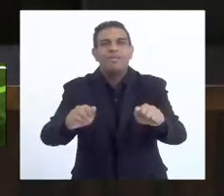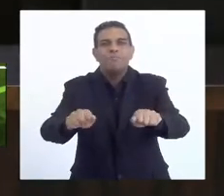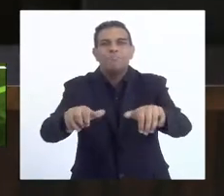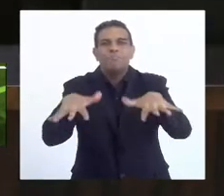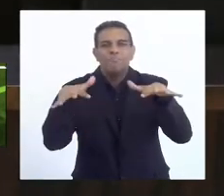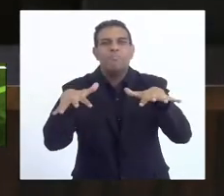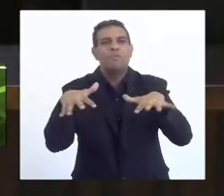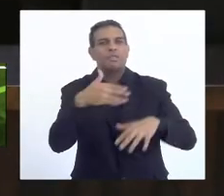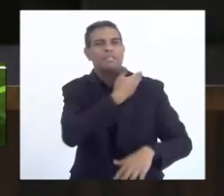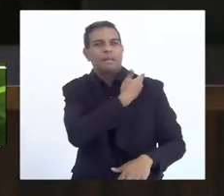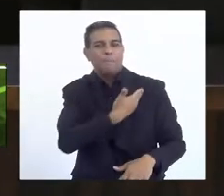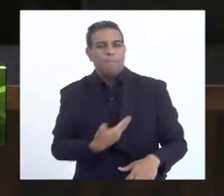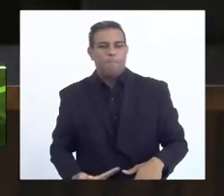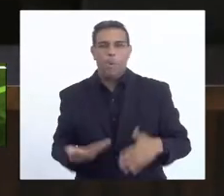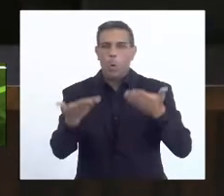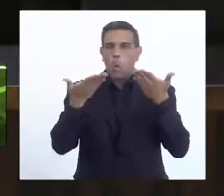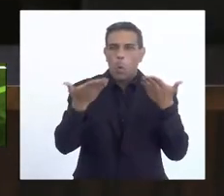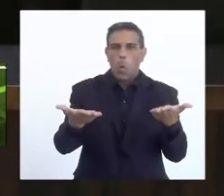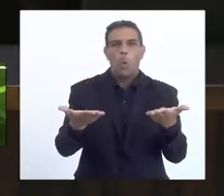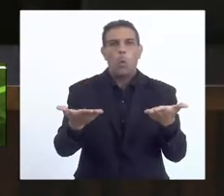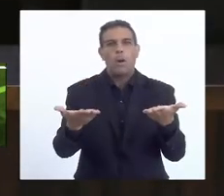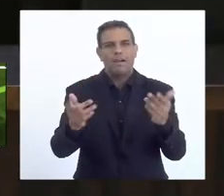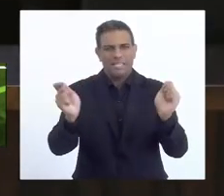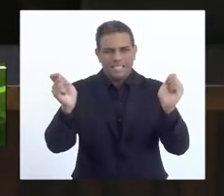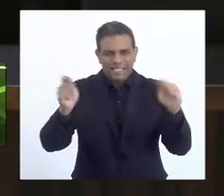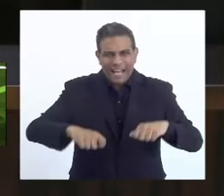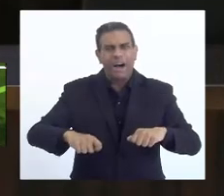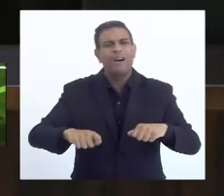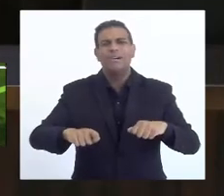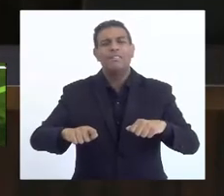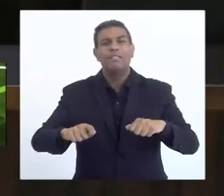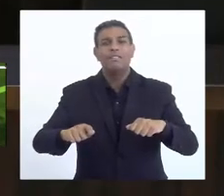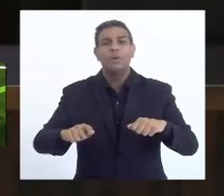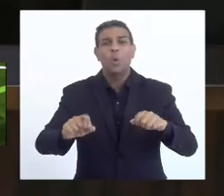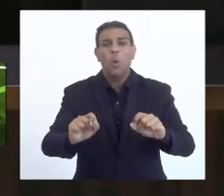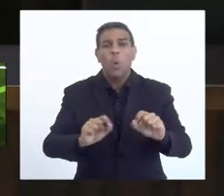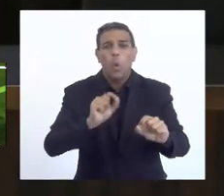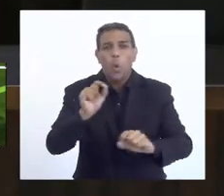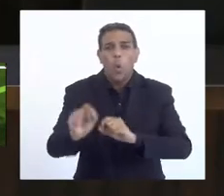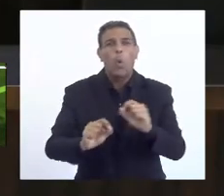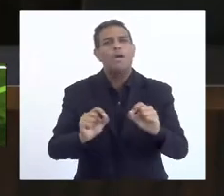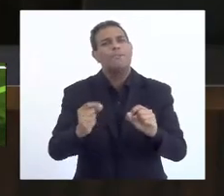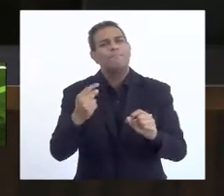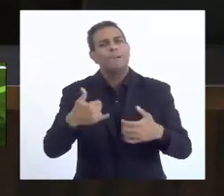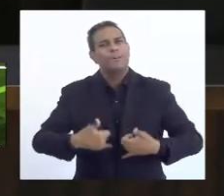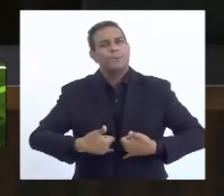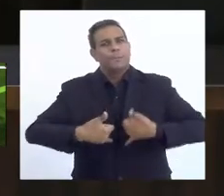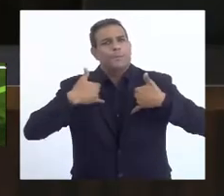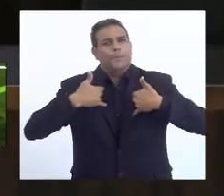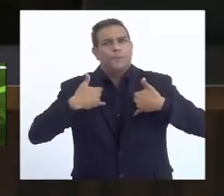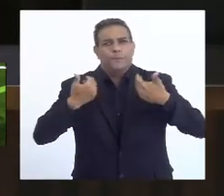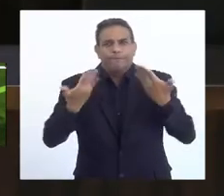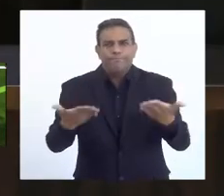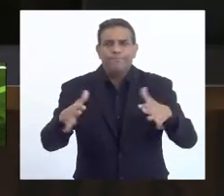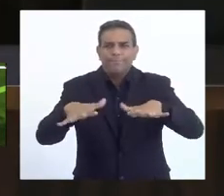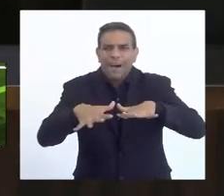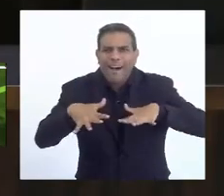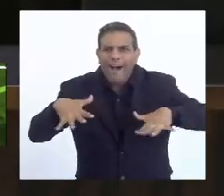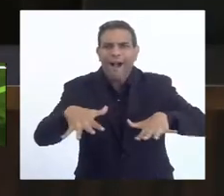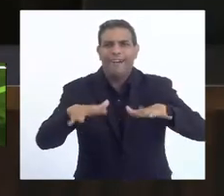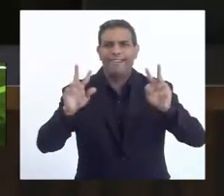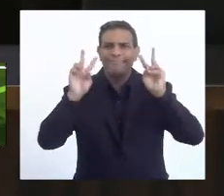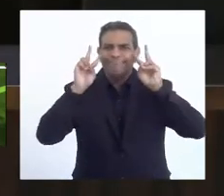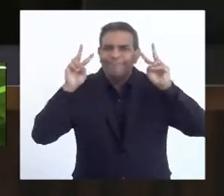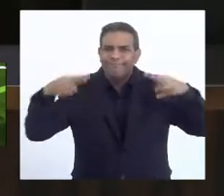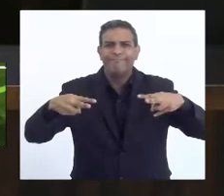pública. Então, o plenário ainda não foi usado e a gente tem muito orgulho, de estar trazendo